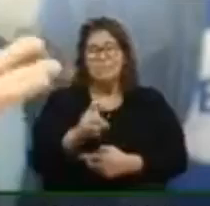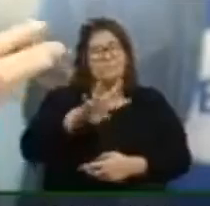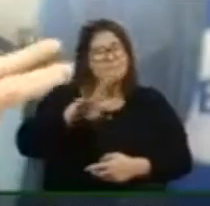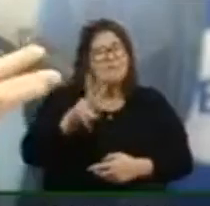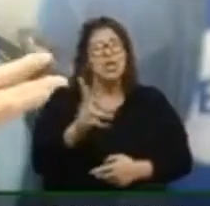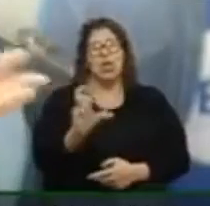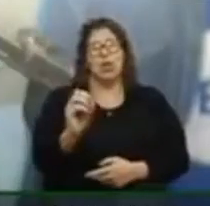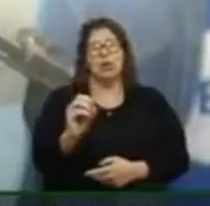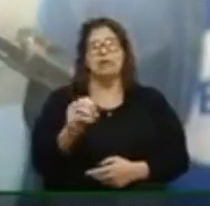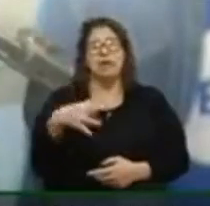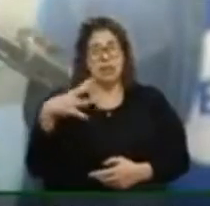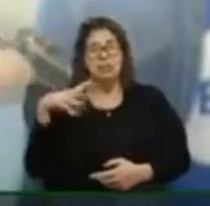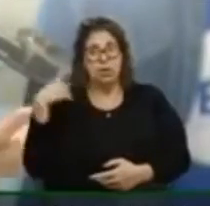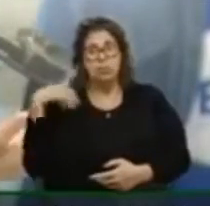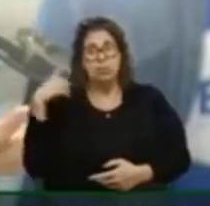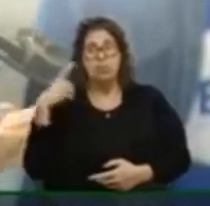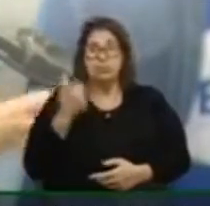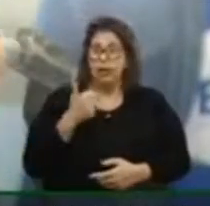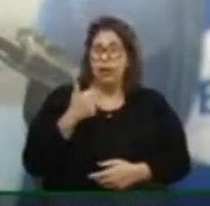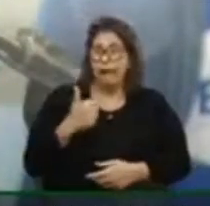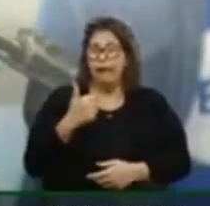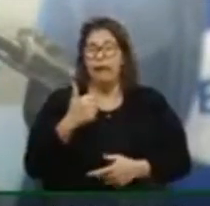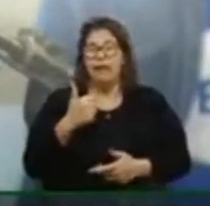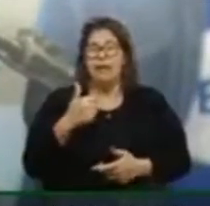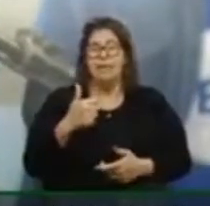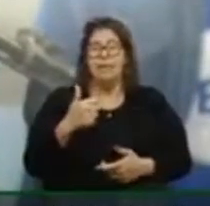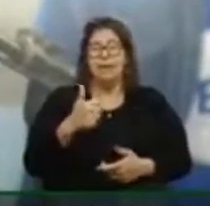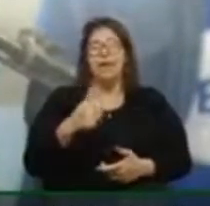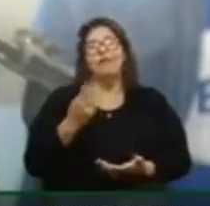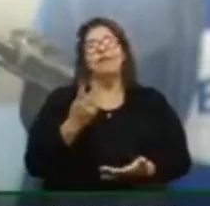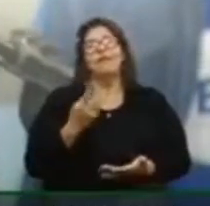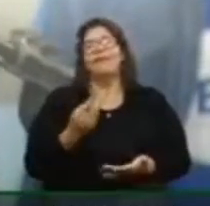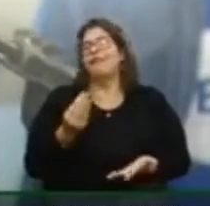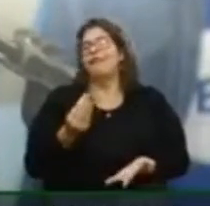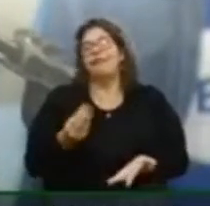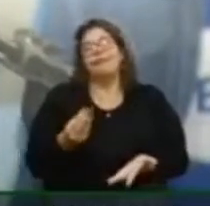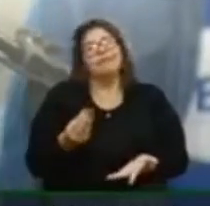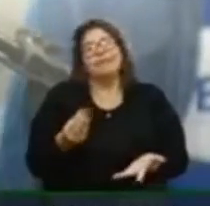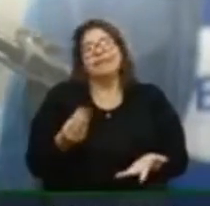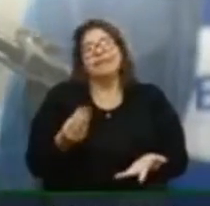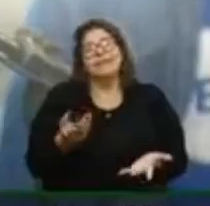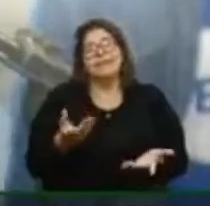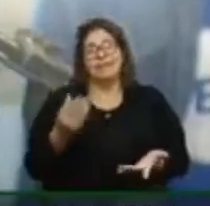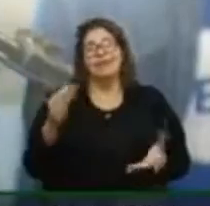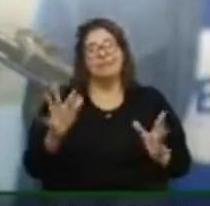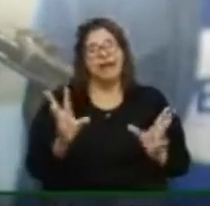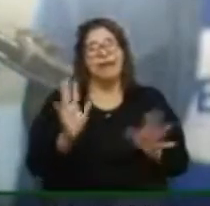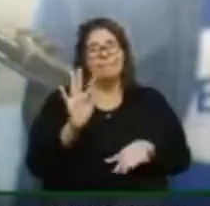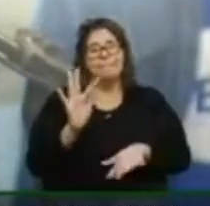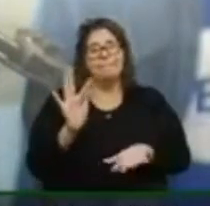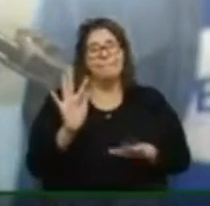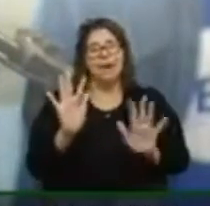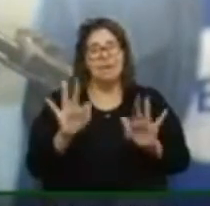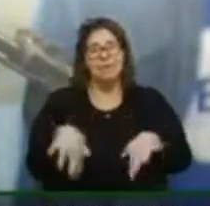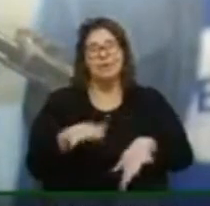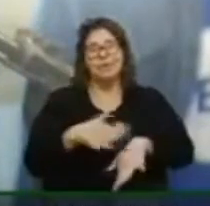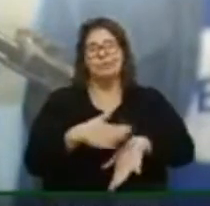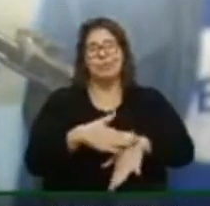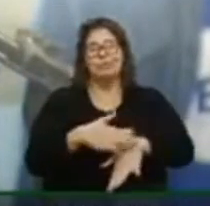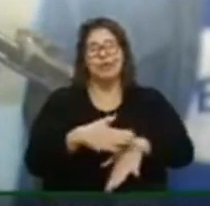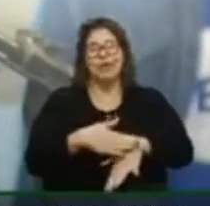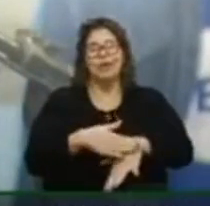quer dizer que os deputados não acerta em mas por uma fragmentação de encaminhamento então tá fechando o meu tempo eu quero dizer que falta vontade